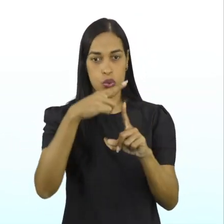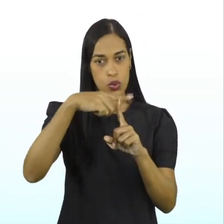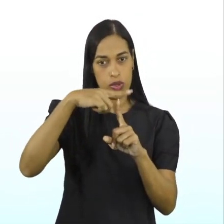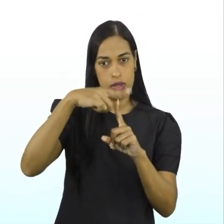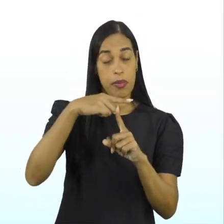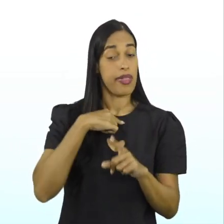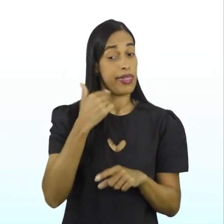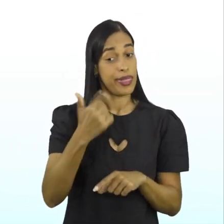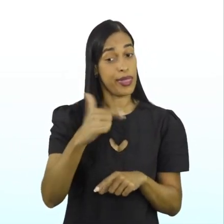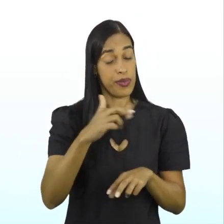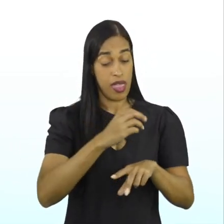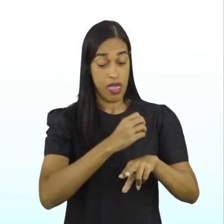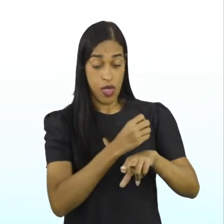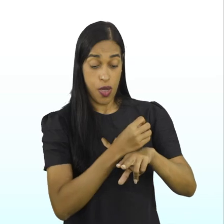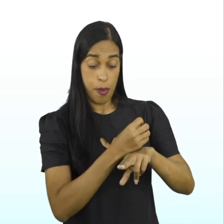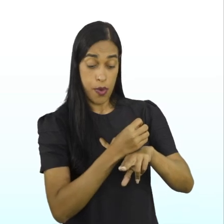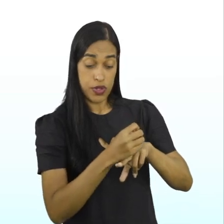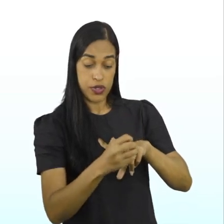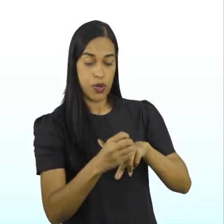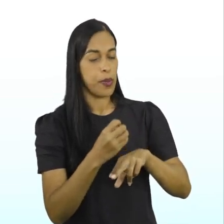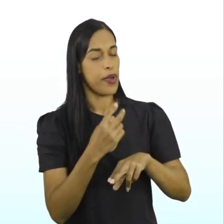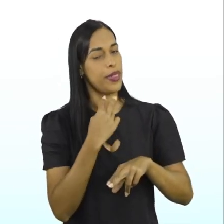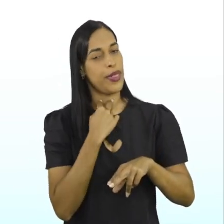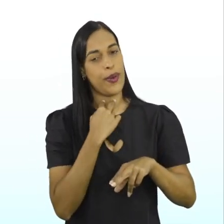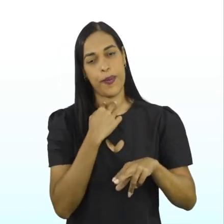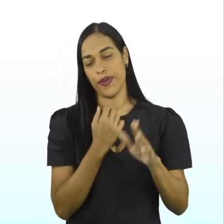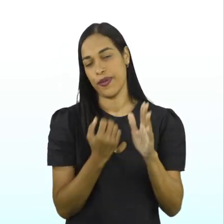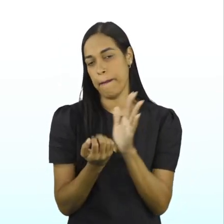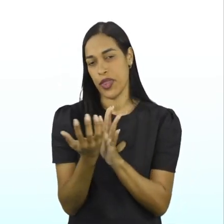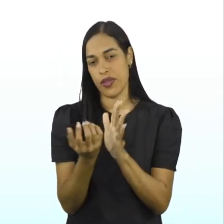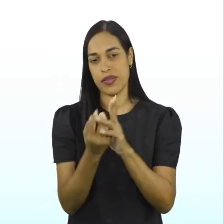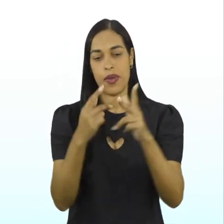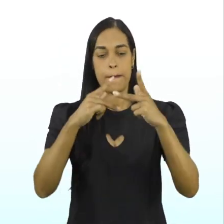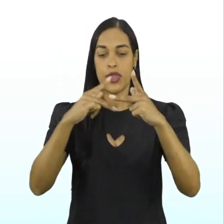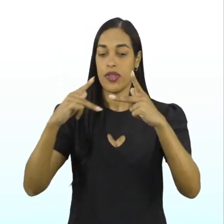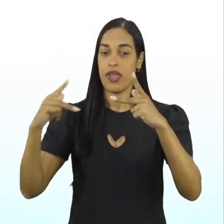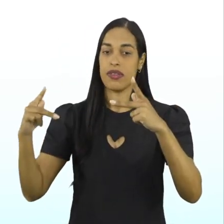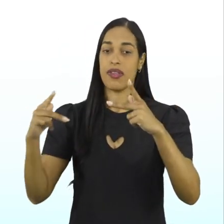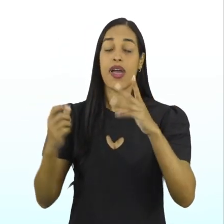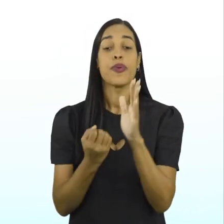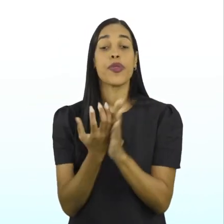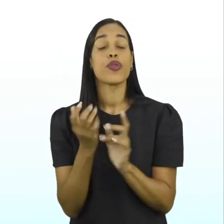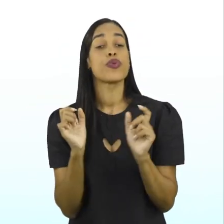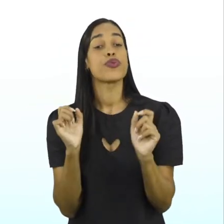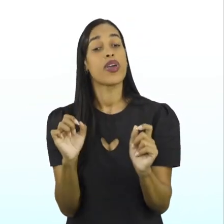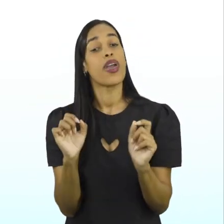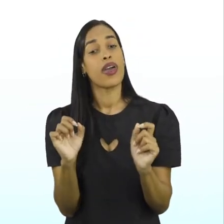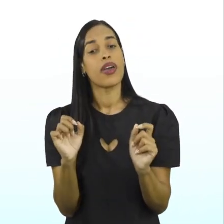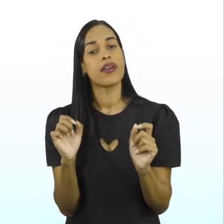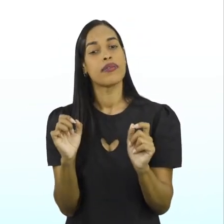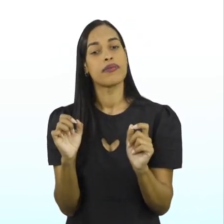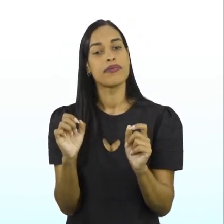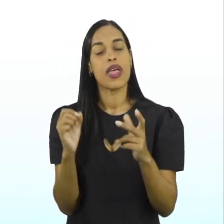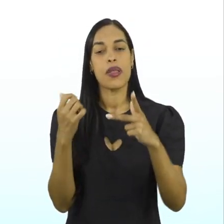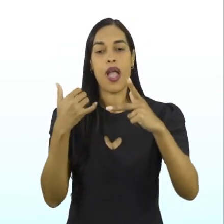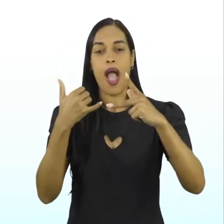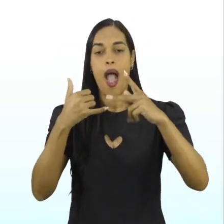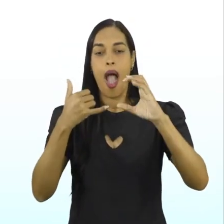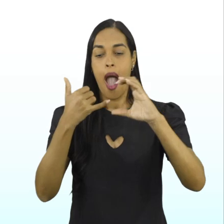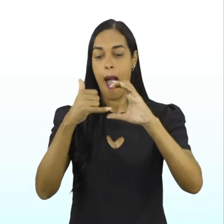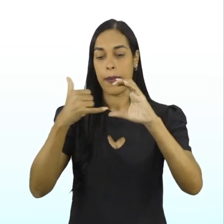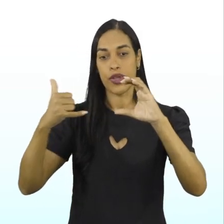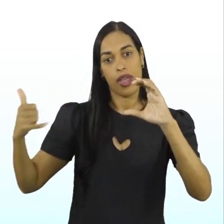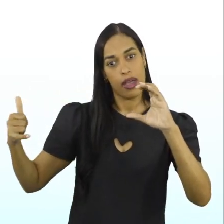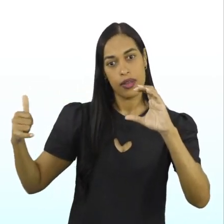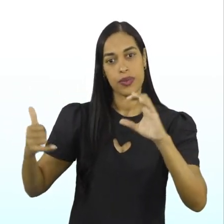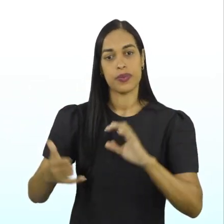tem ribossomo, ele não pode produzir proteína igual o rugoso. Então ele vai produzir gordura. Tá, beleza, perfeito. Mas o que é que eu preciso que vocês